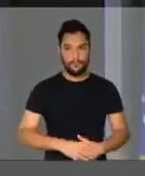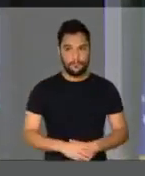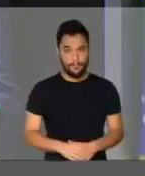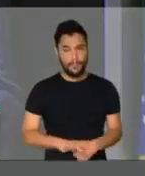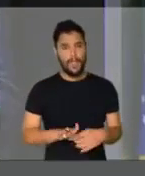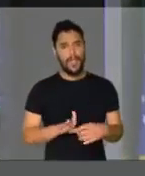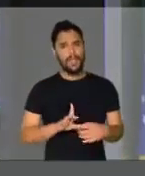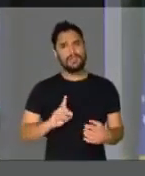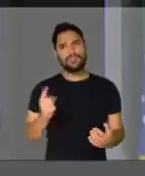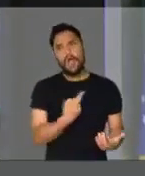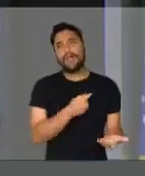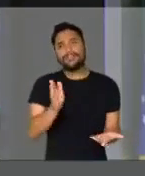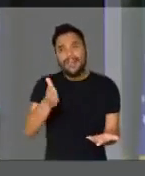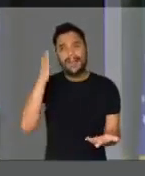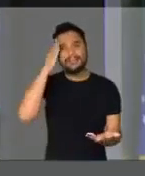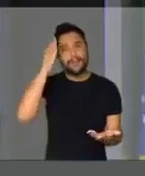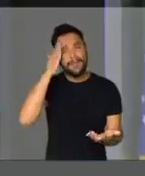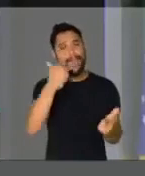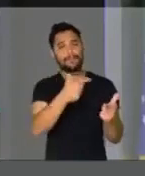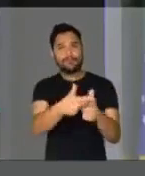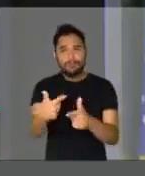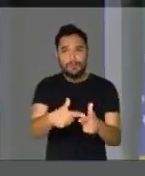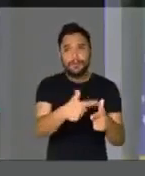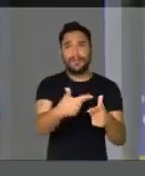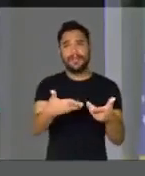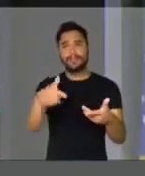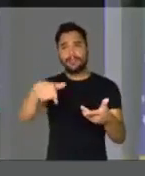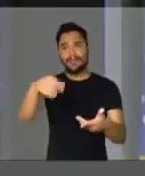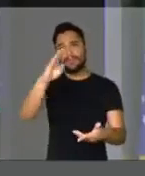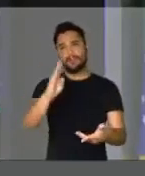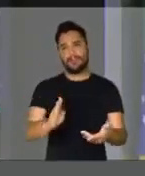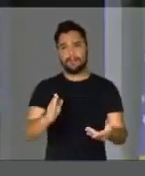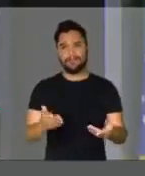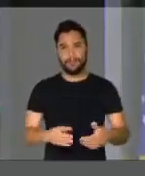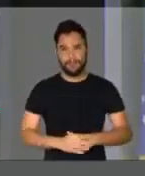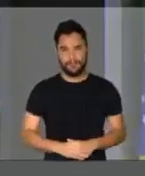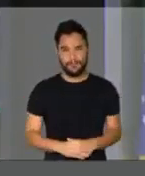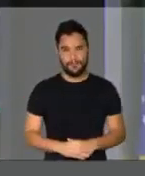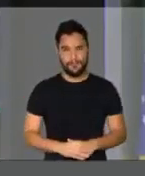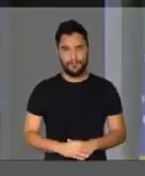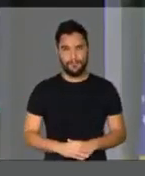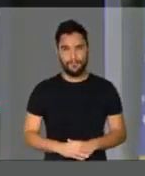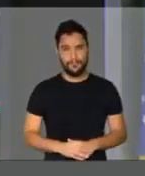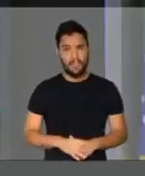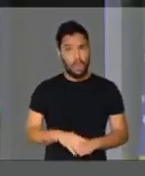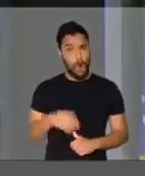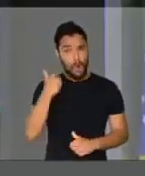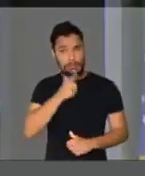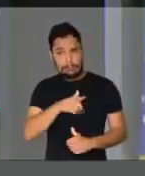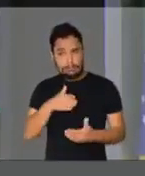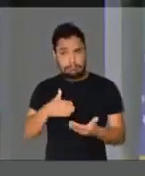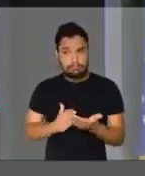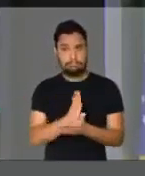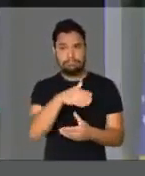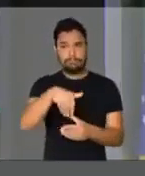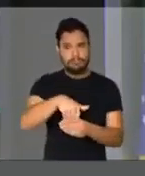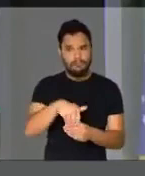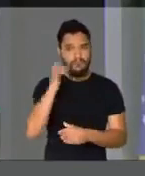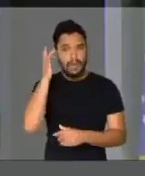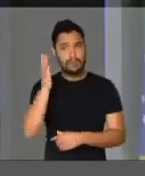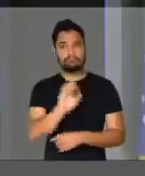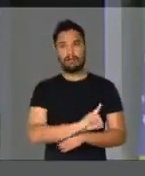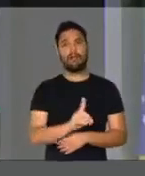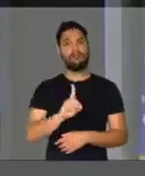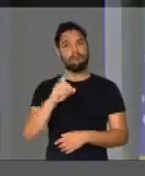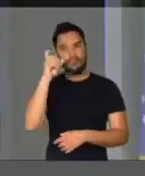os desafios e percalços nos apresentados na estrada para que chegássemos até aqui. Aqui nessa tribuna, na minha